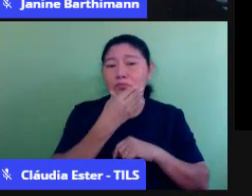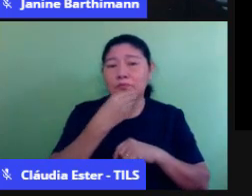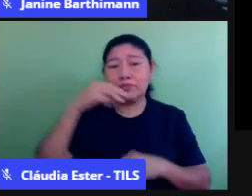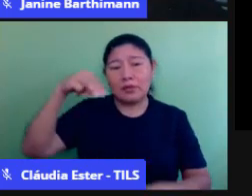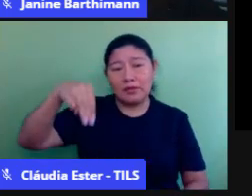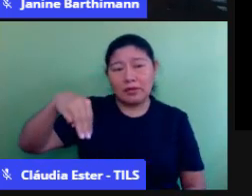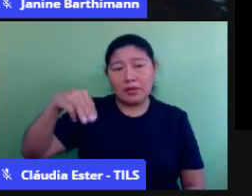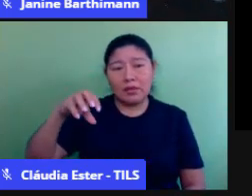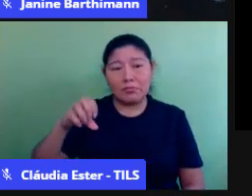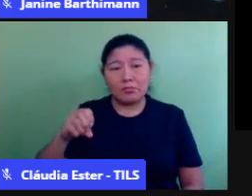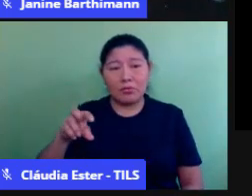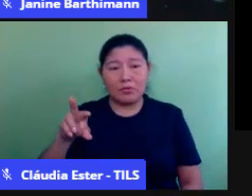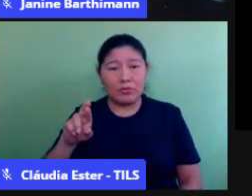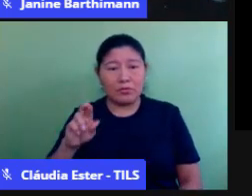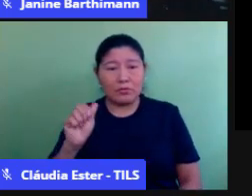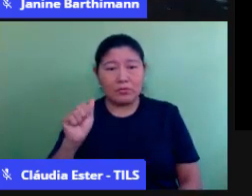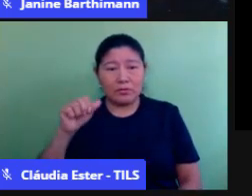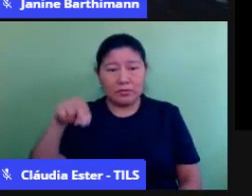metodologias ativas,